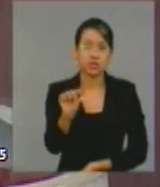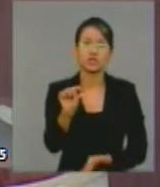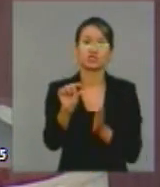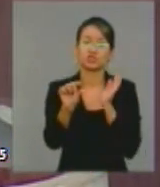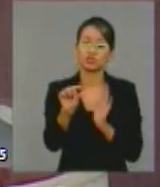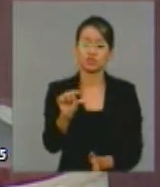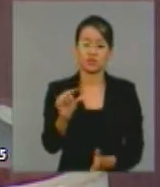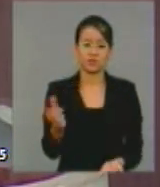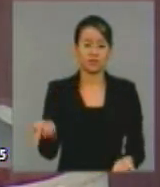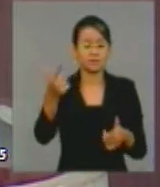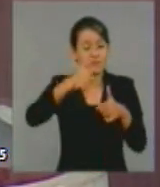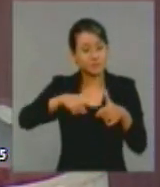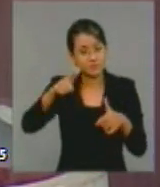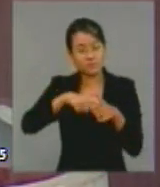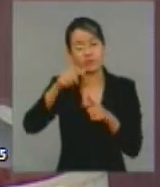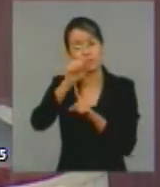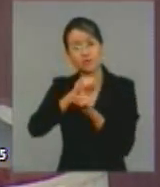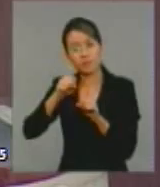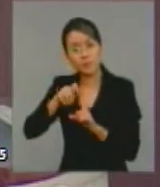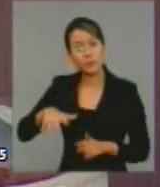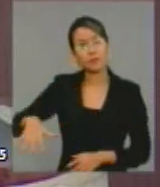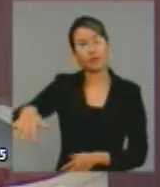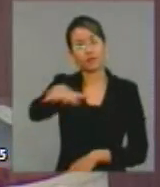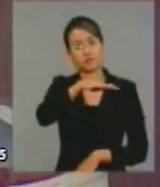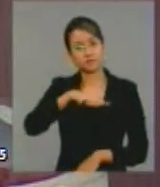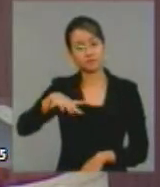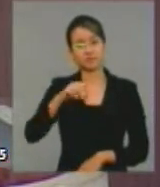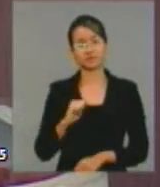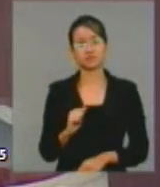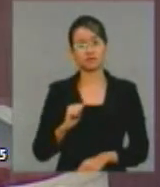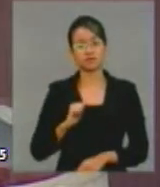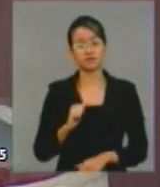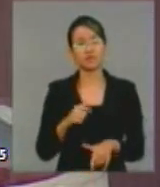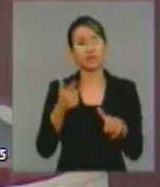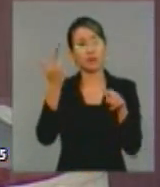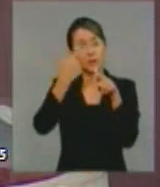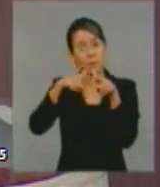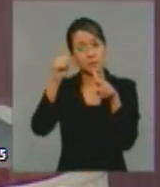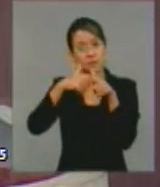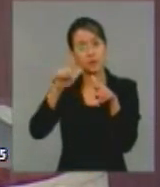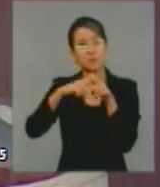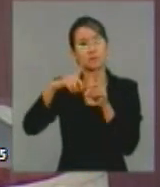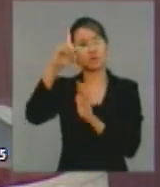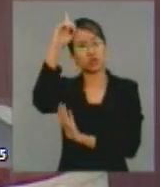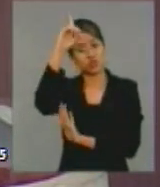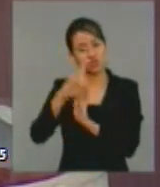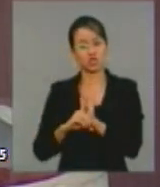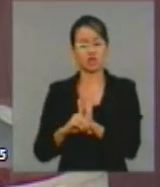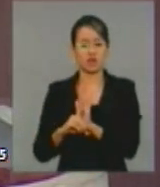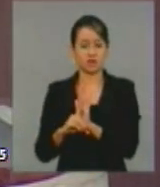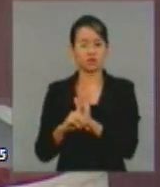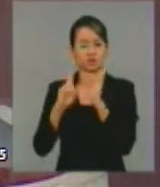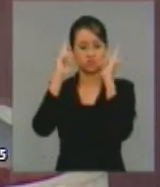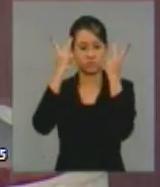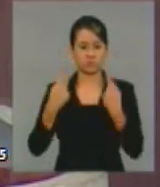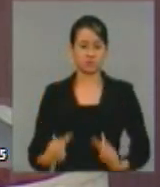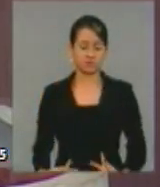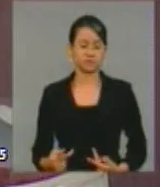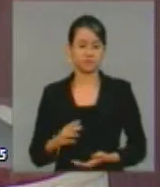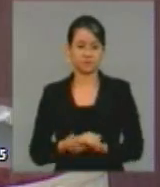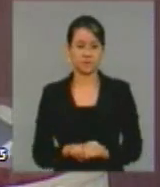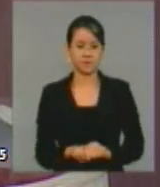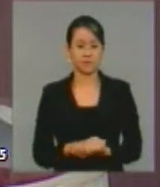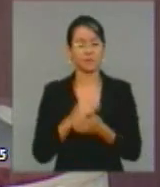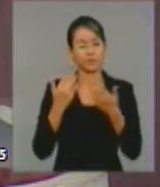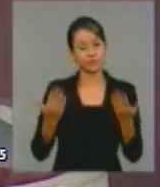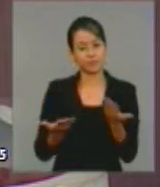problema ambiental e social, um problema de meio ambiente, um problema de direitos humanos. Portanto,